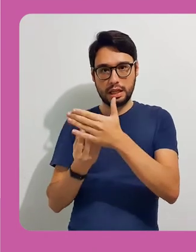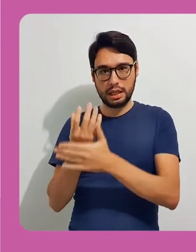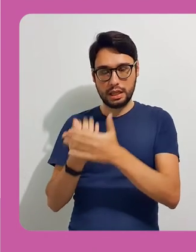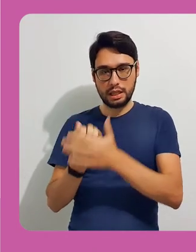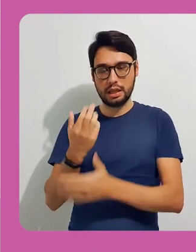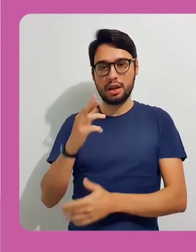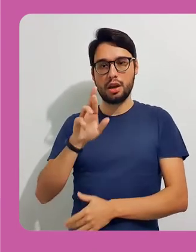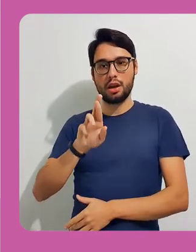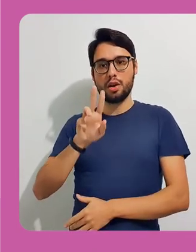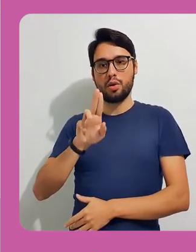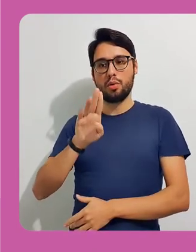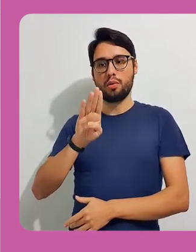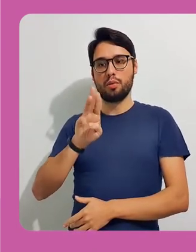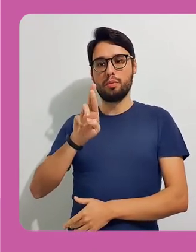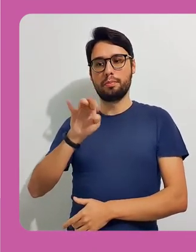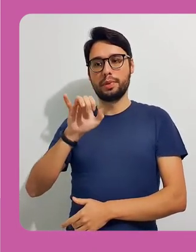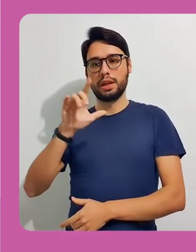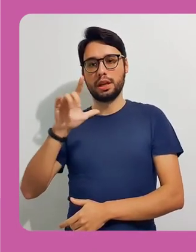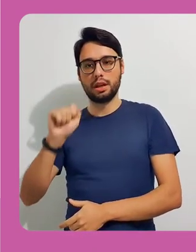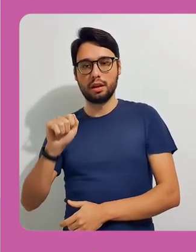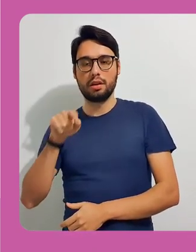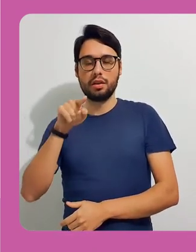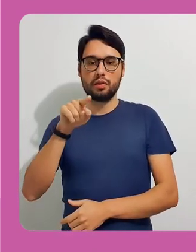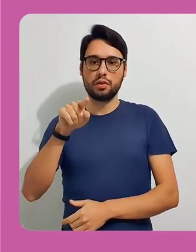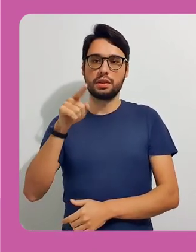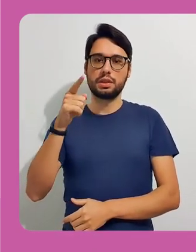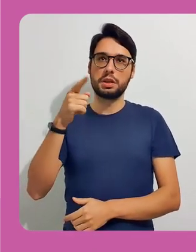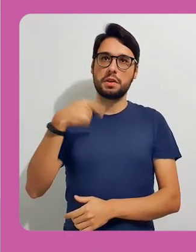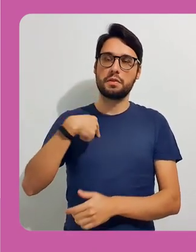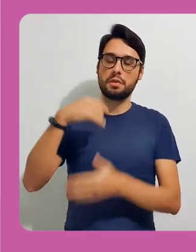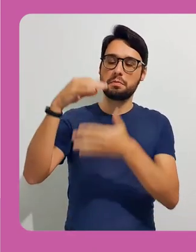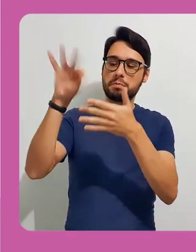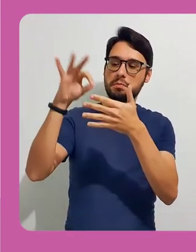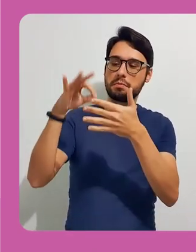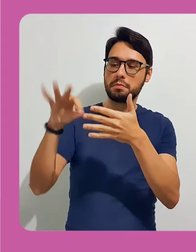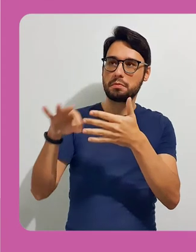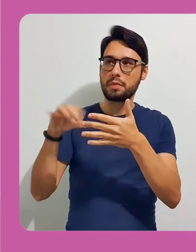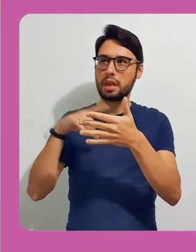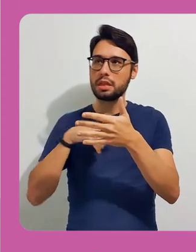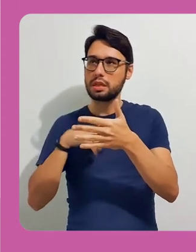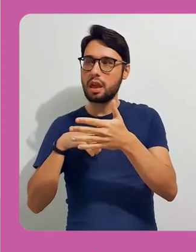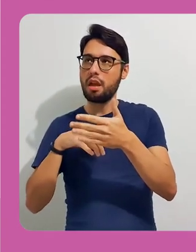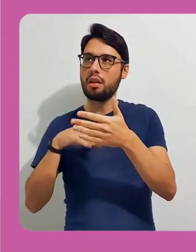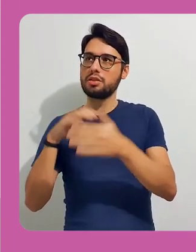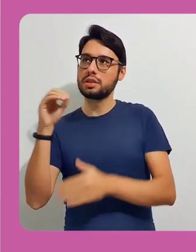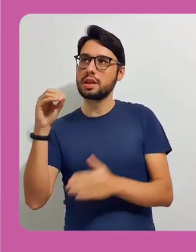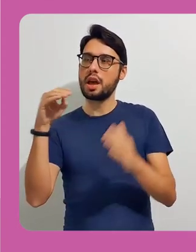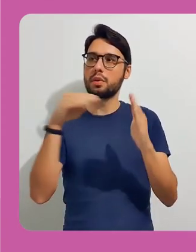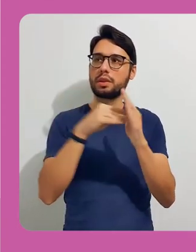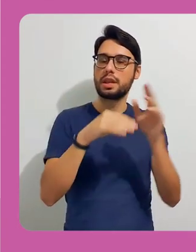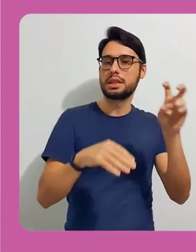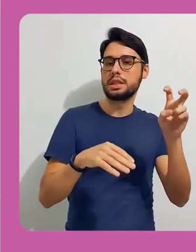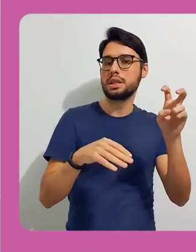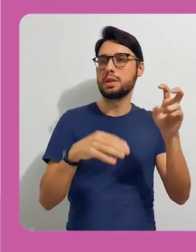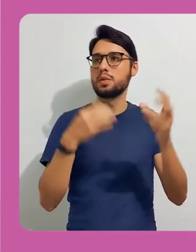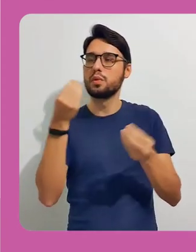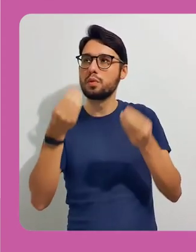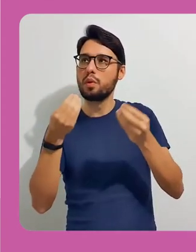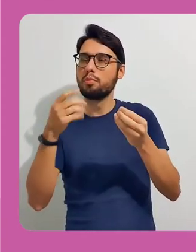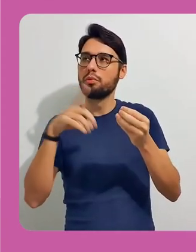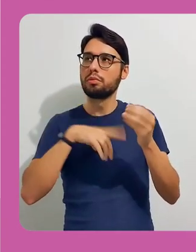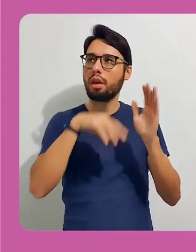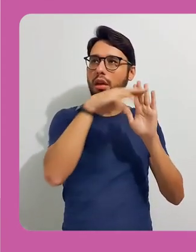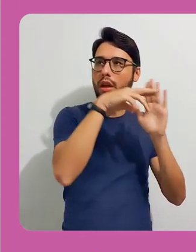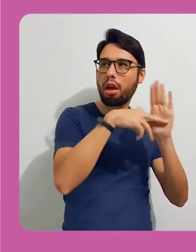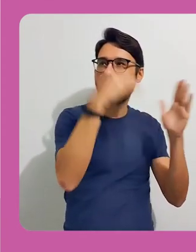ou e a rubrika onde você cria em rubricas e o você vai marcando